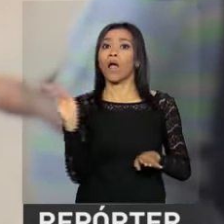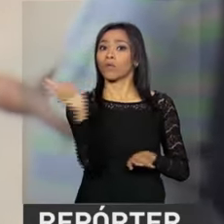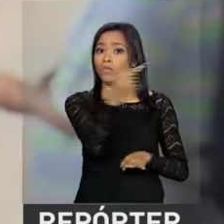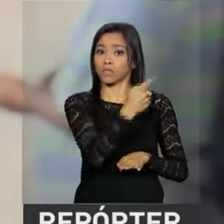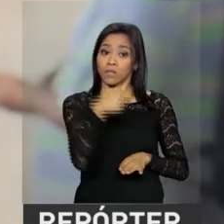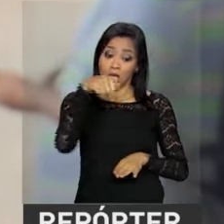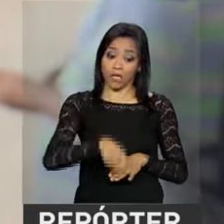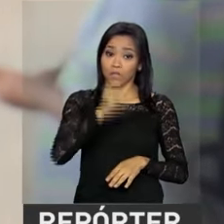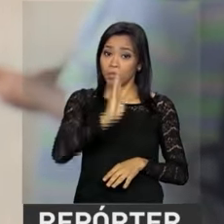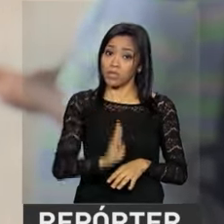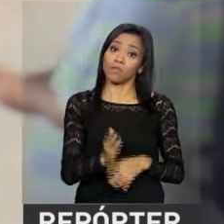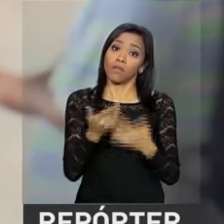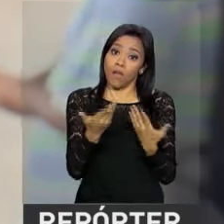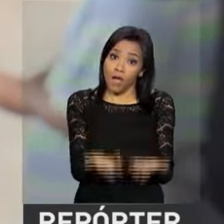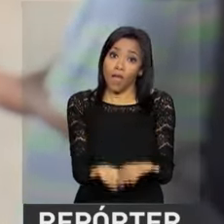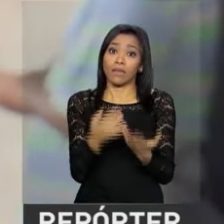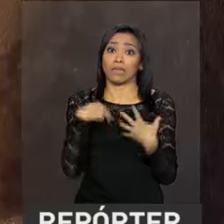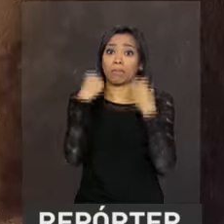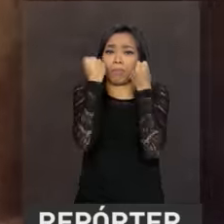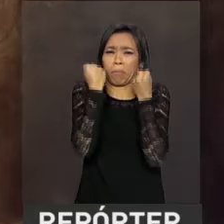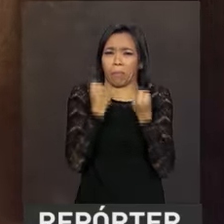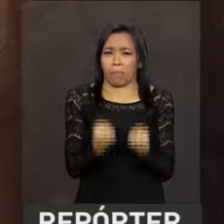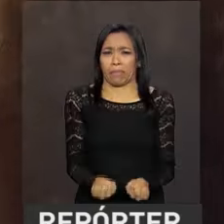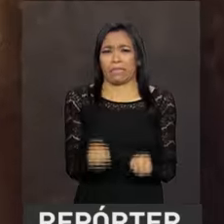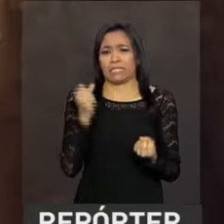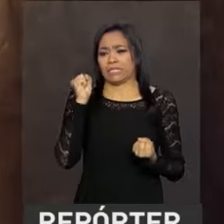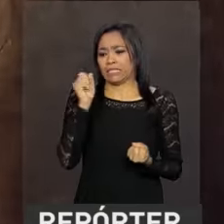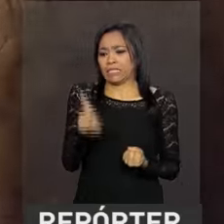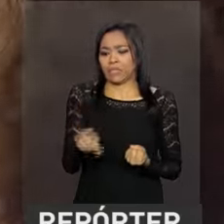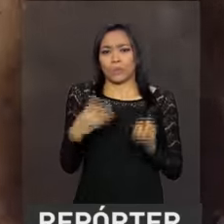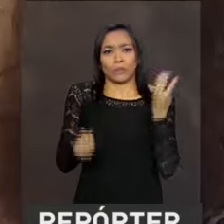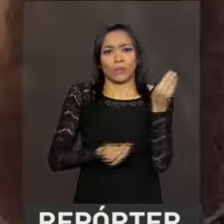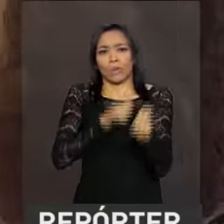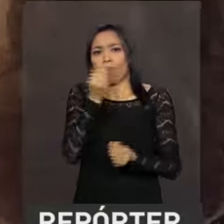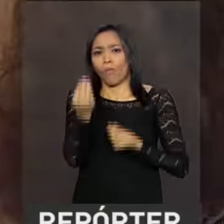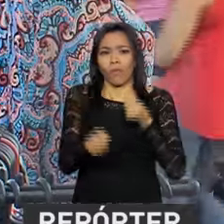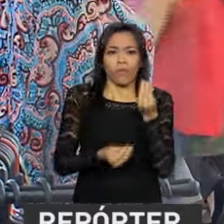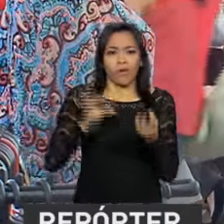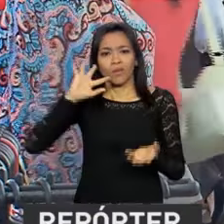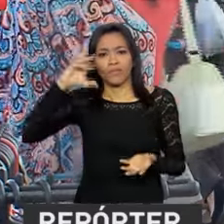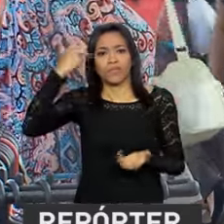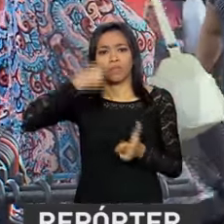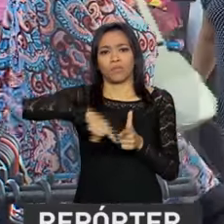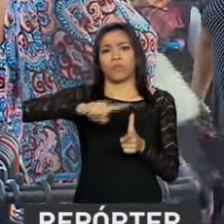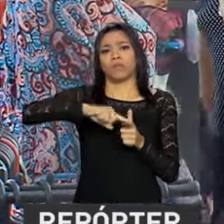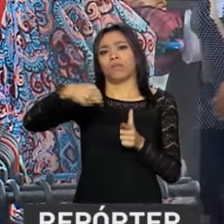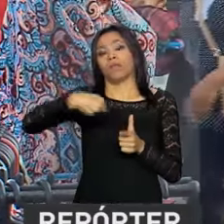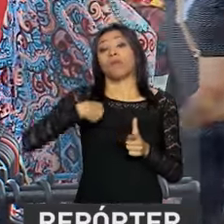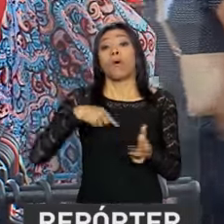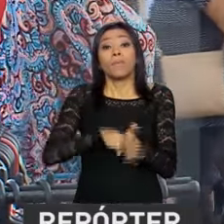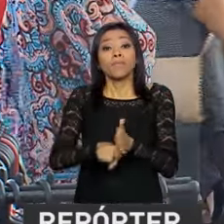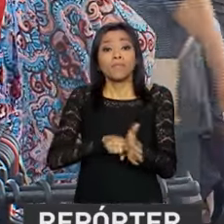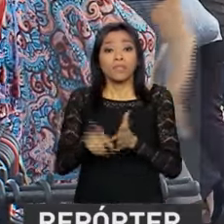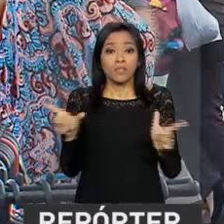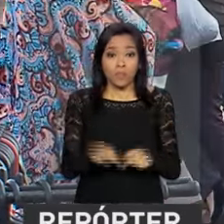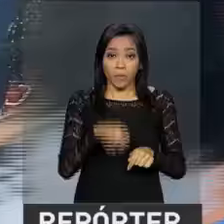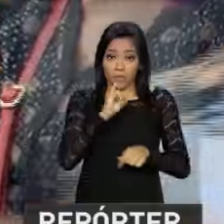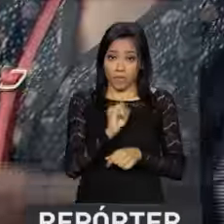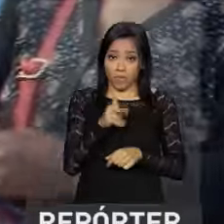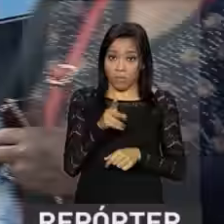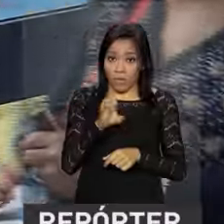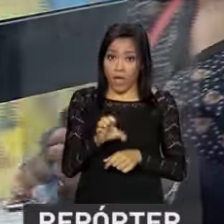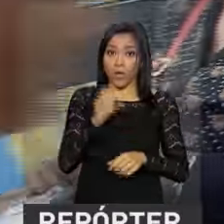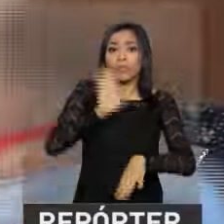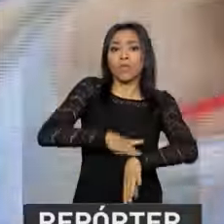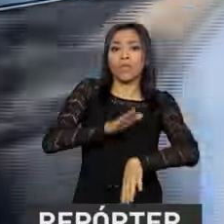um dos estados que estão sobrecarregados e estudam rever o sistema Previdenciário uma pesquisa do ipea sobre tempo de contribuição